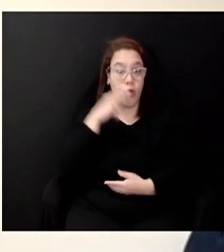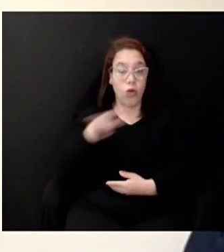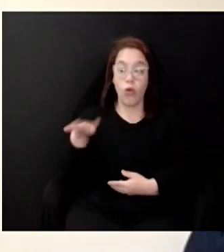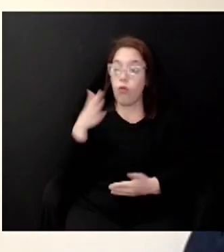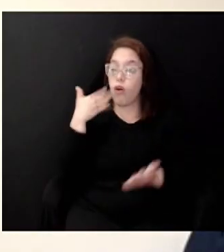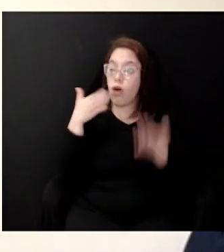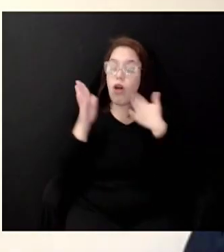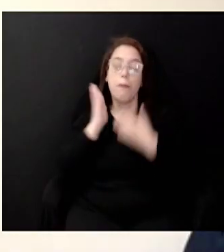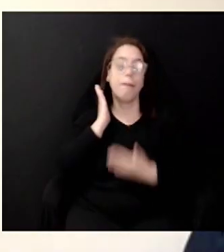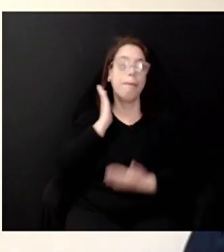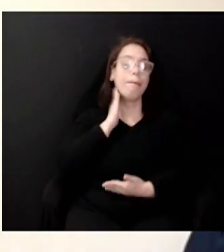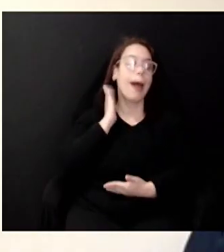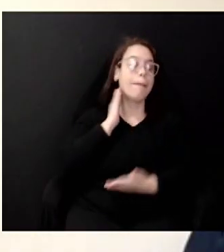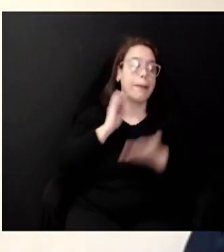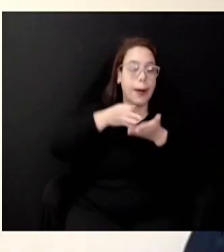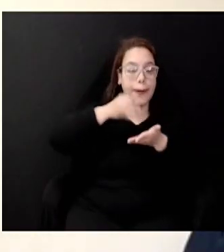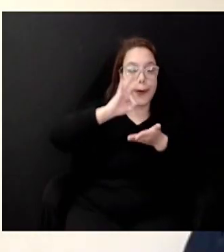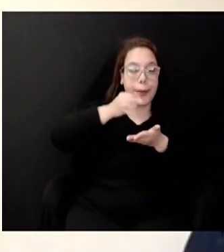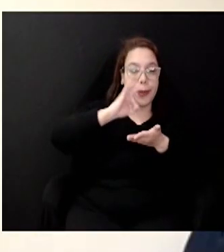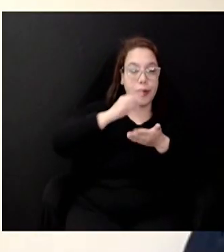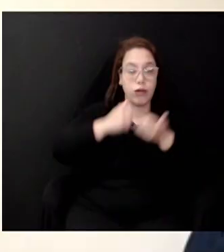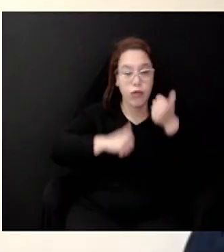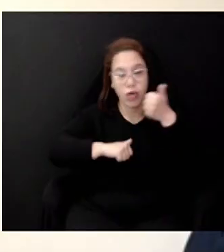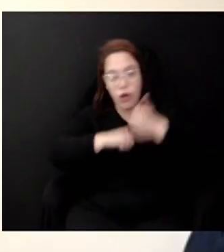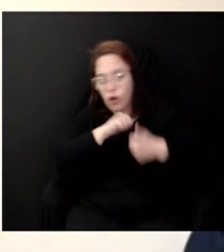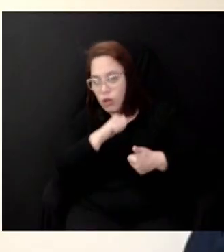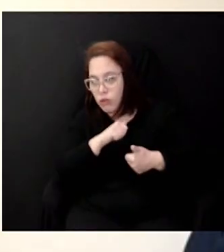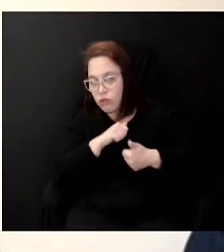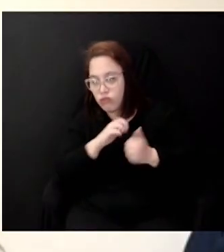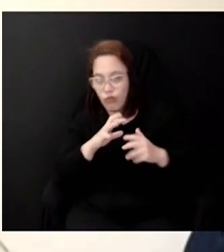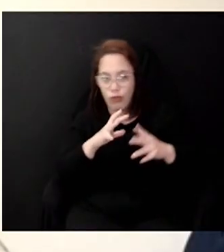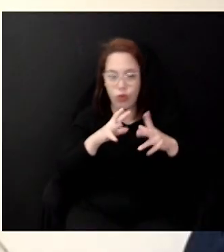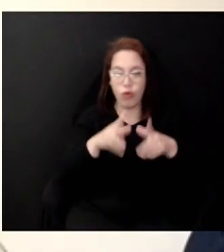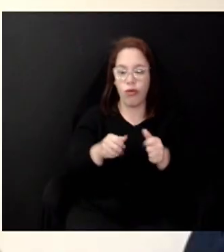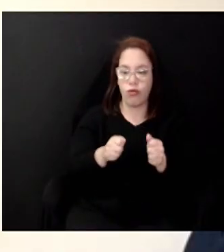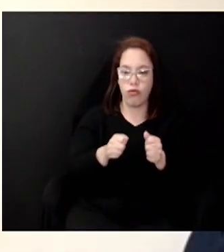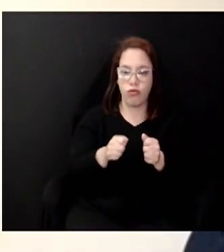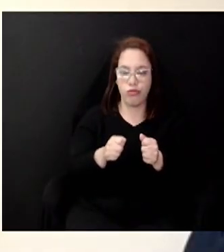um café, praticar um esporte, tudo isso a gente vai